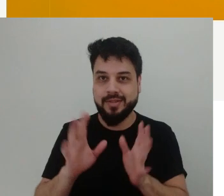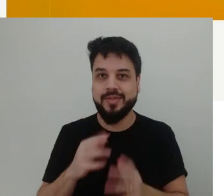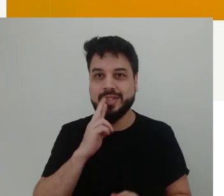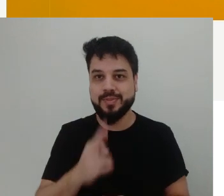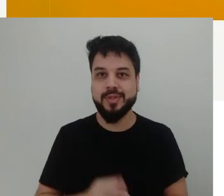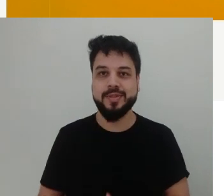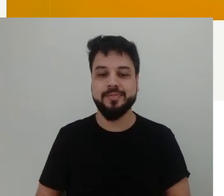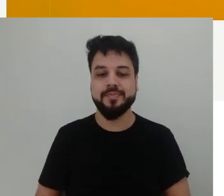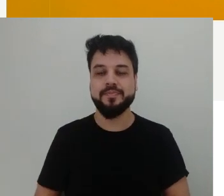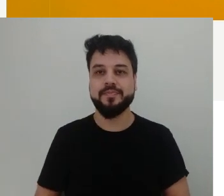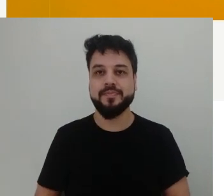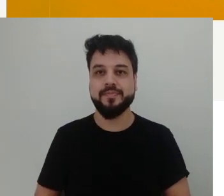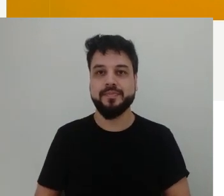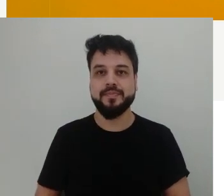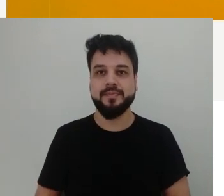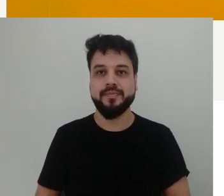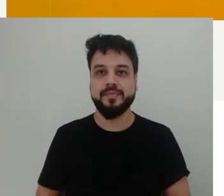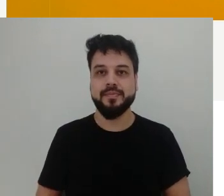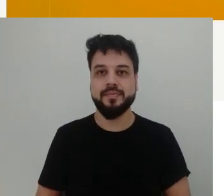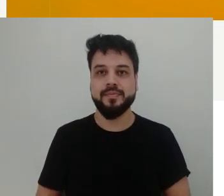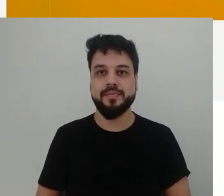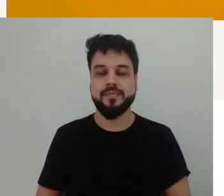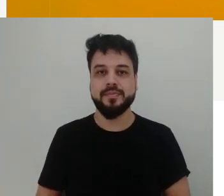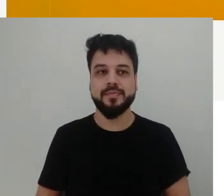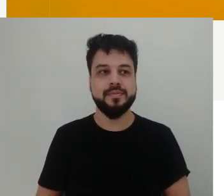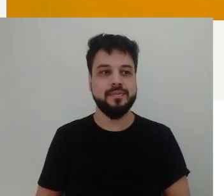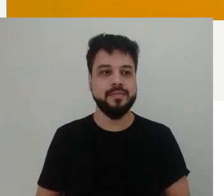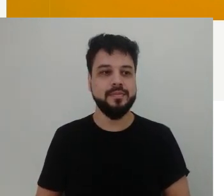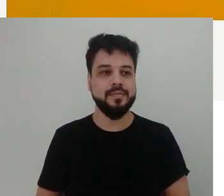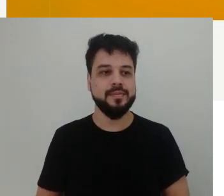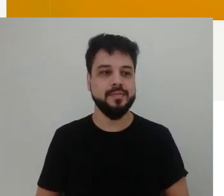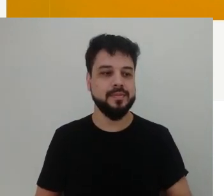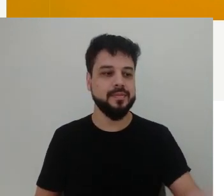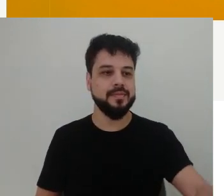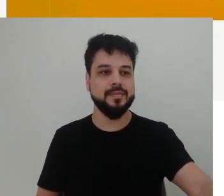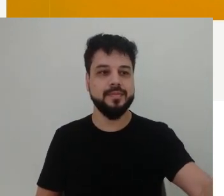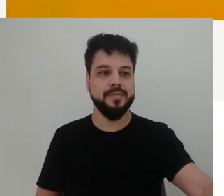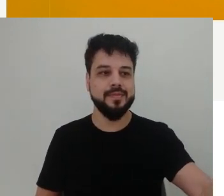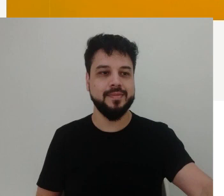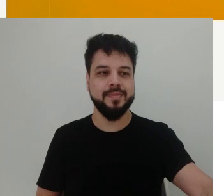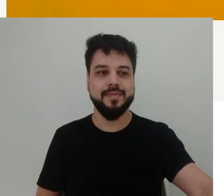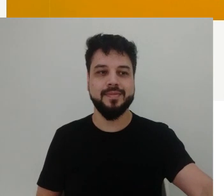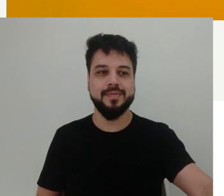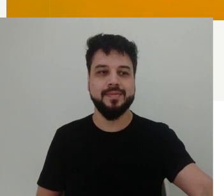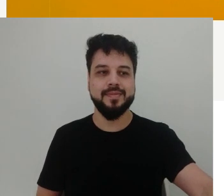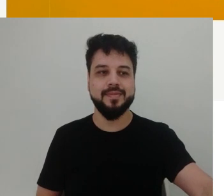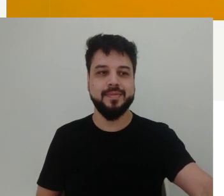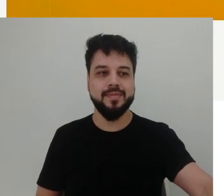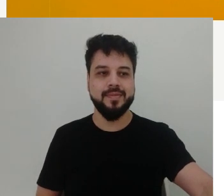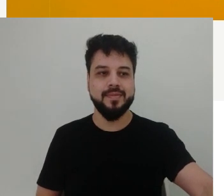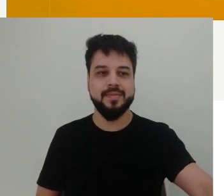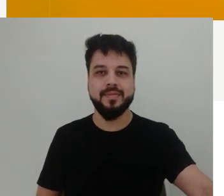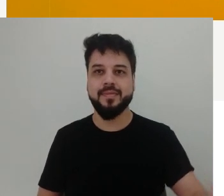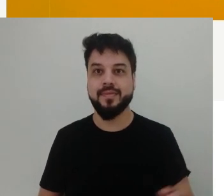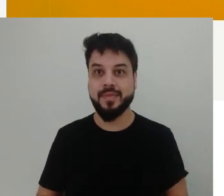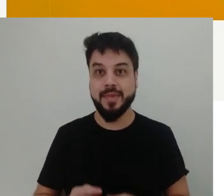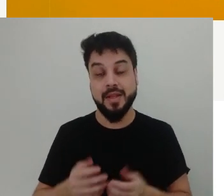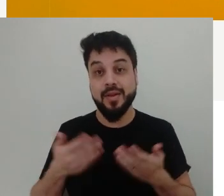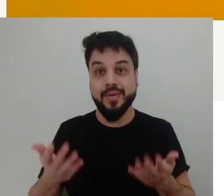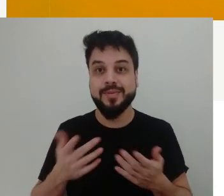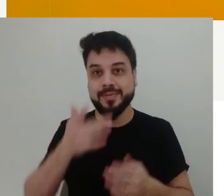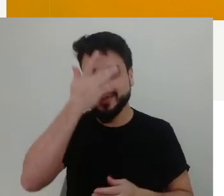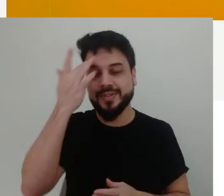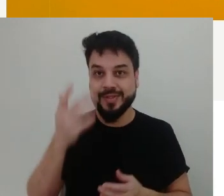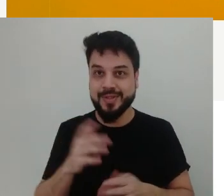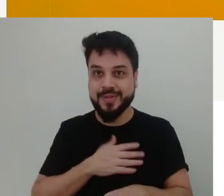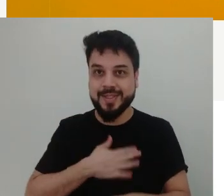visível enquanto conquista, se torna concreta, se é capaz de juntar, de compartilhar, de se tornar